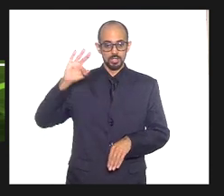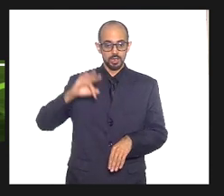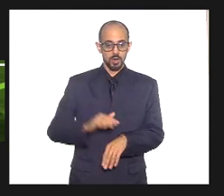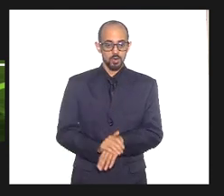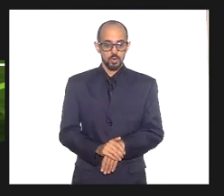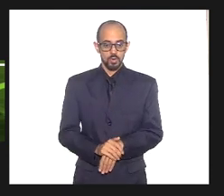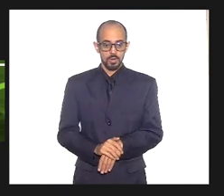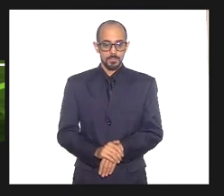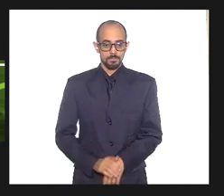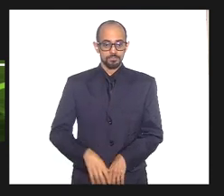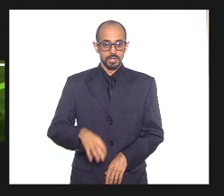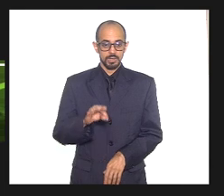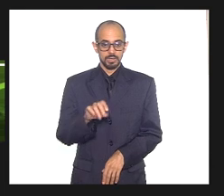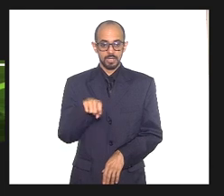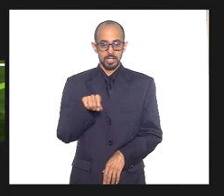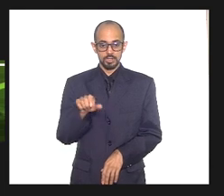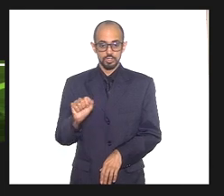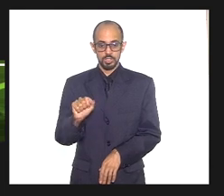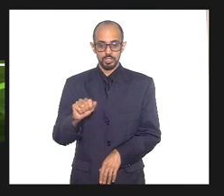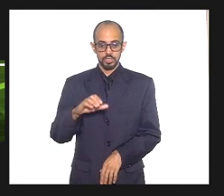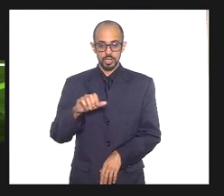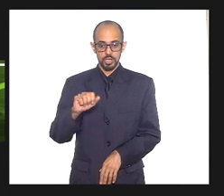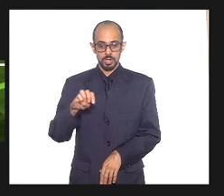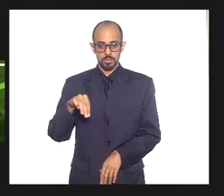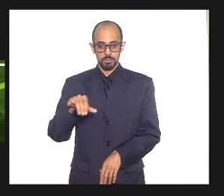A taxa de câmbio, nós chegamos a